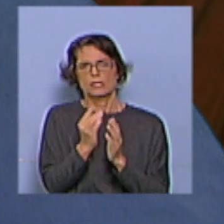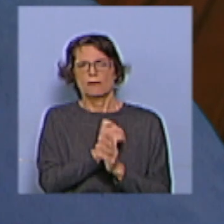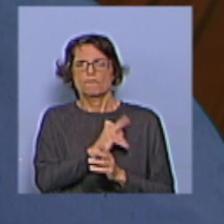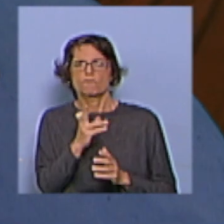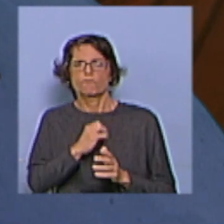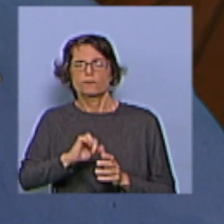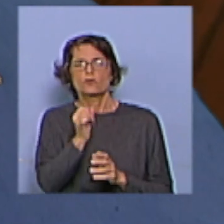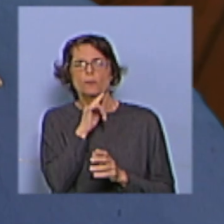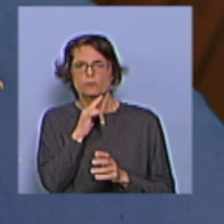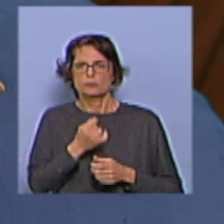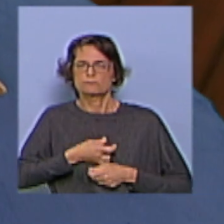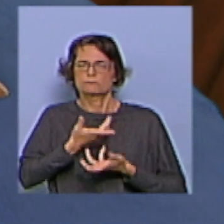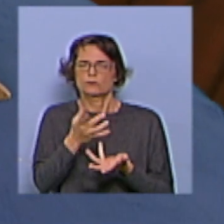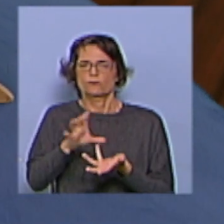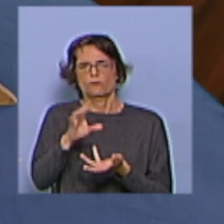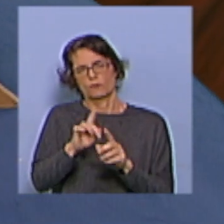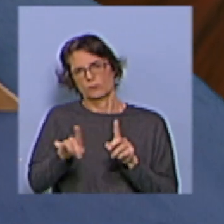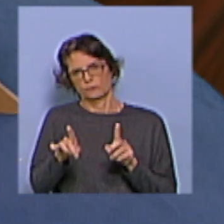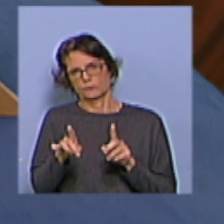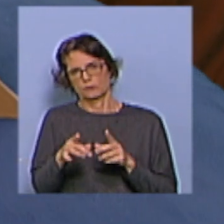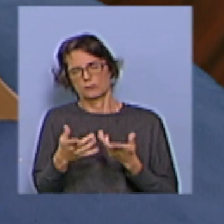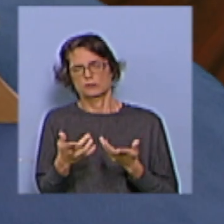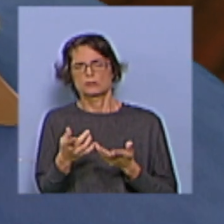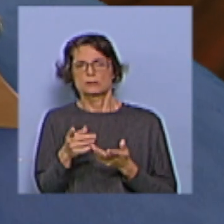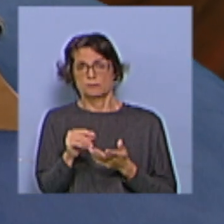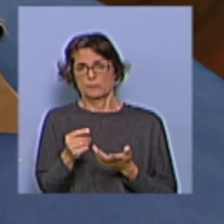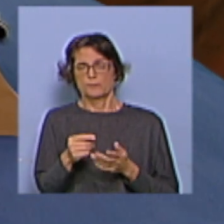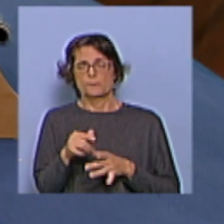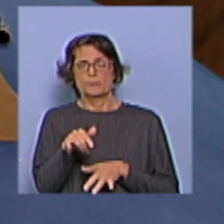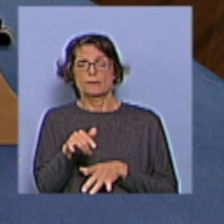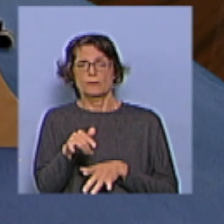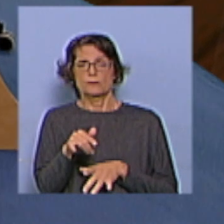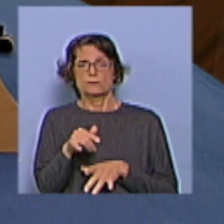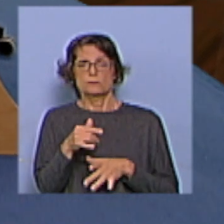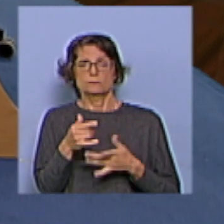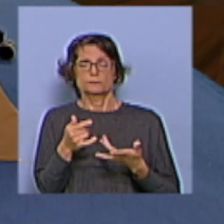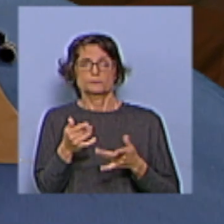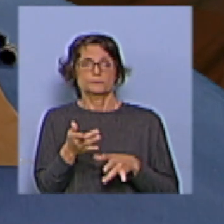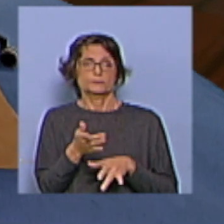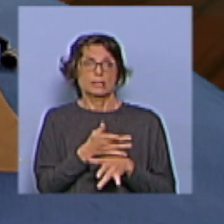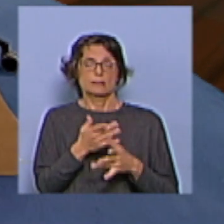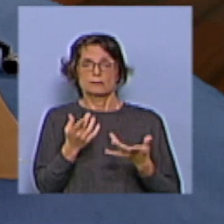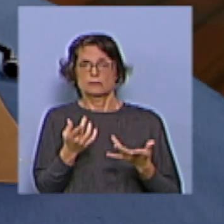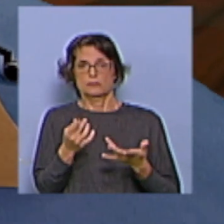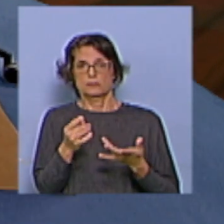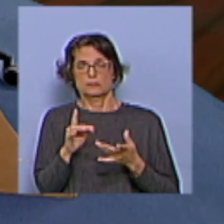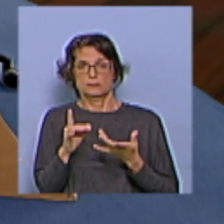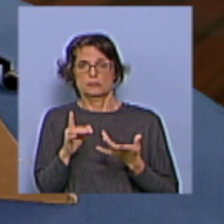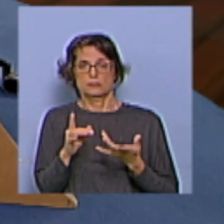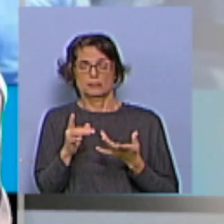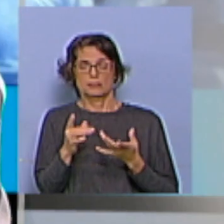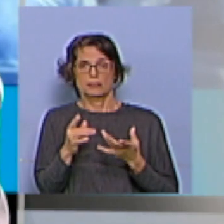primeiros tiveram que enclausurar-se perante aquilo que era a perseguição física, não